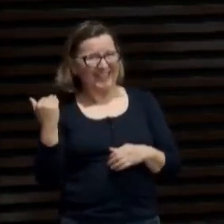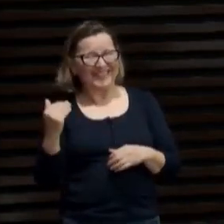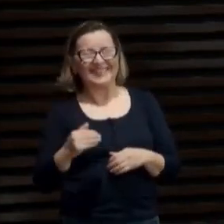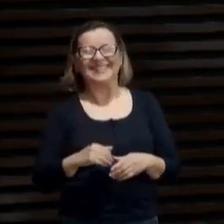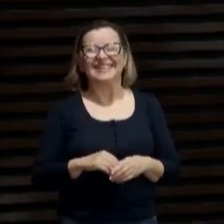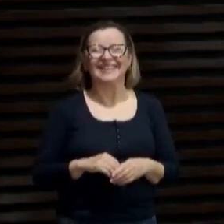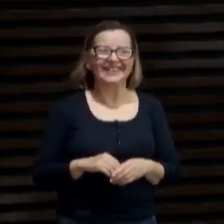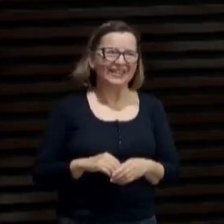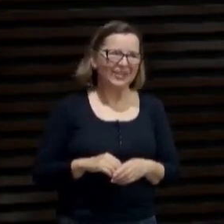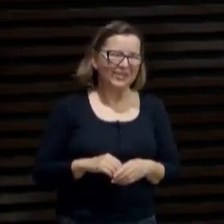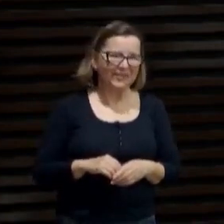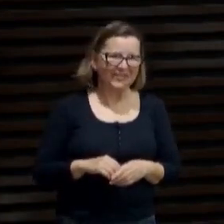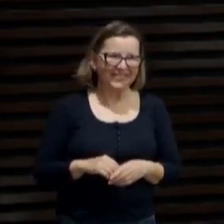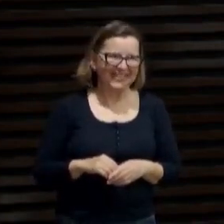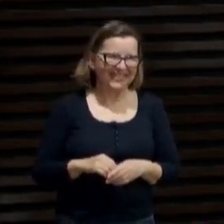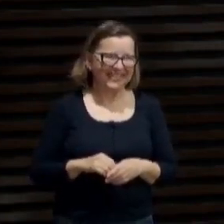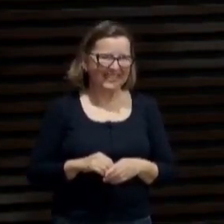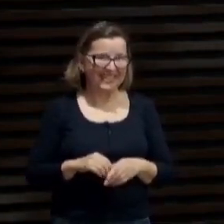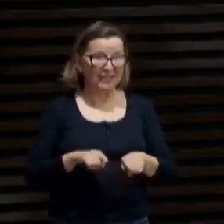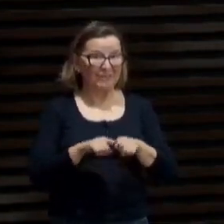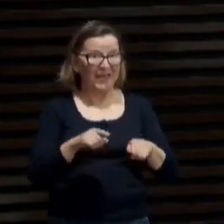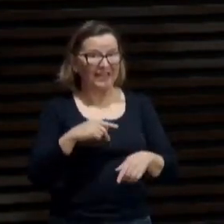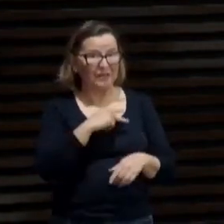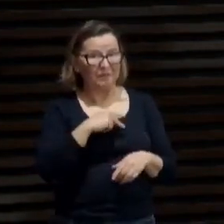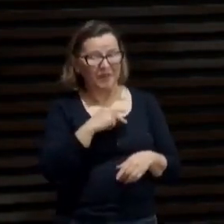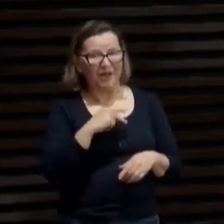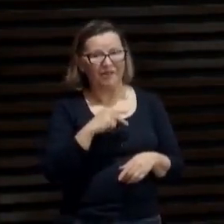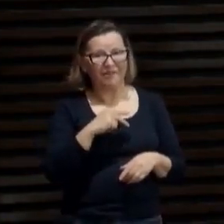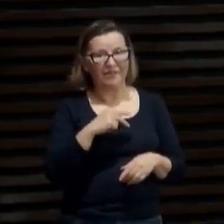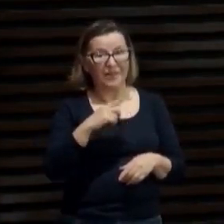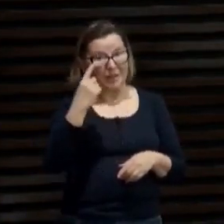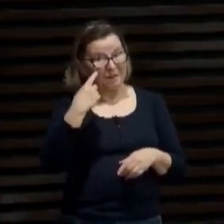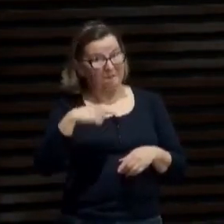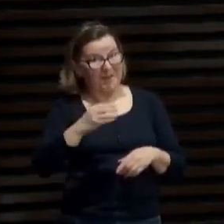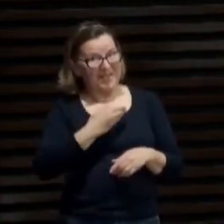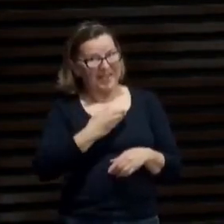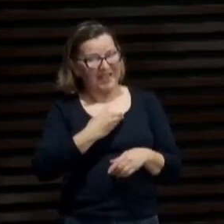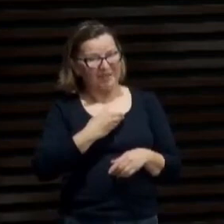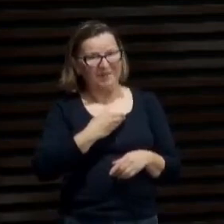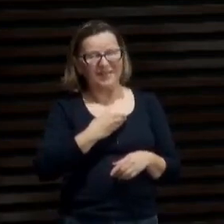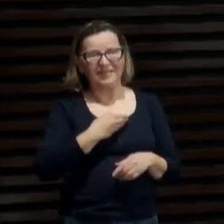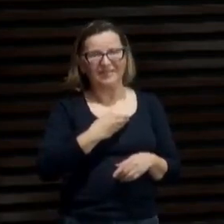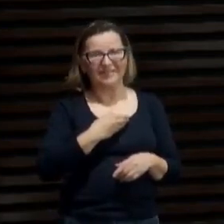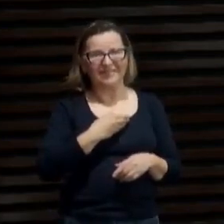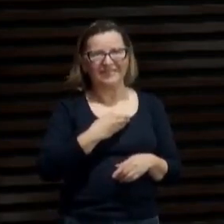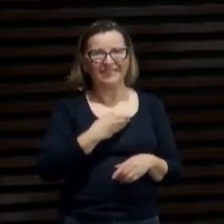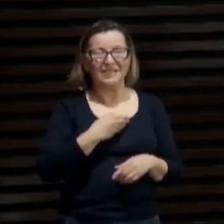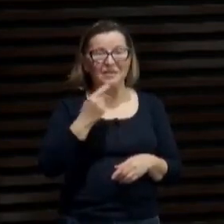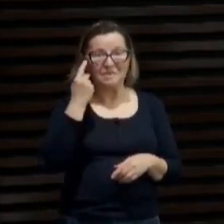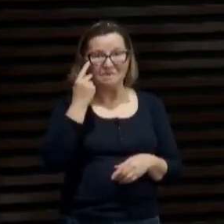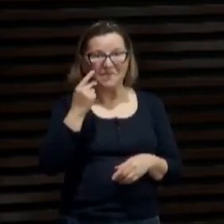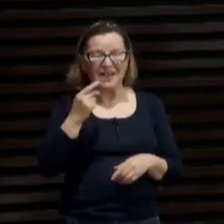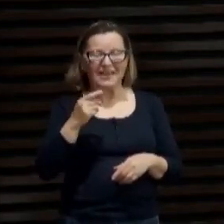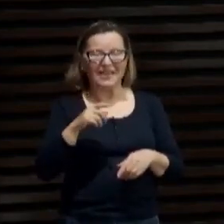E aí então Paulo manda de volta o Epafrodito para que aqueles irmãos se aliviassem. E ele